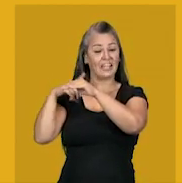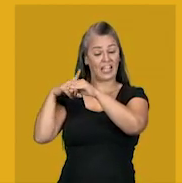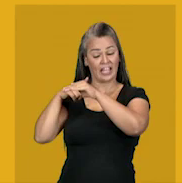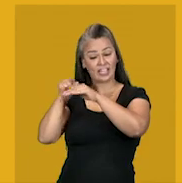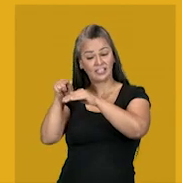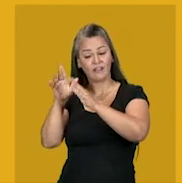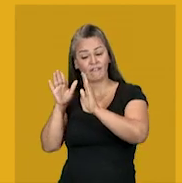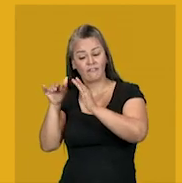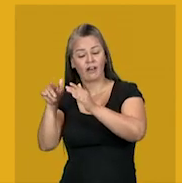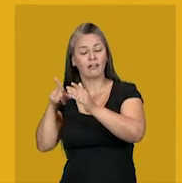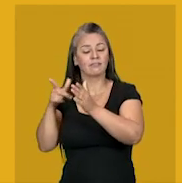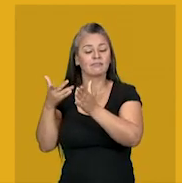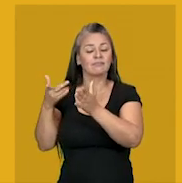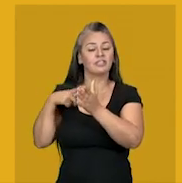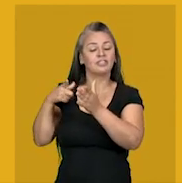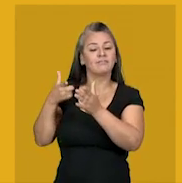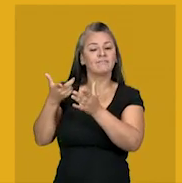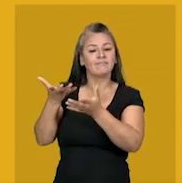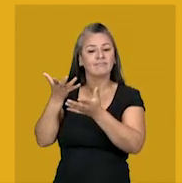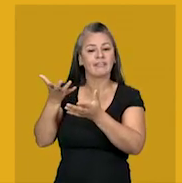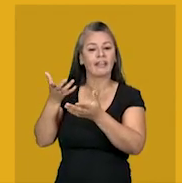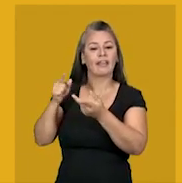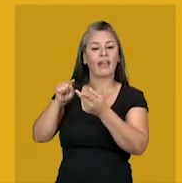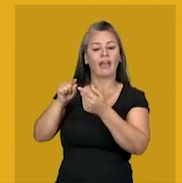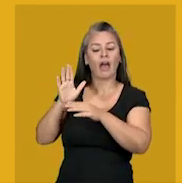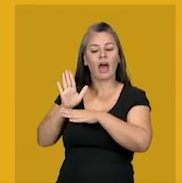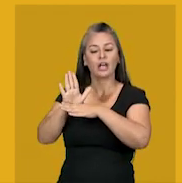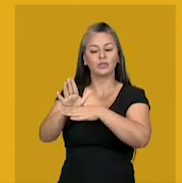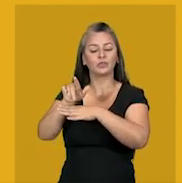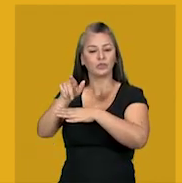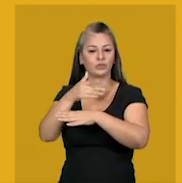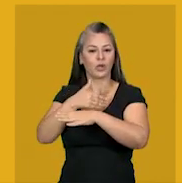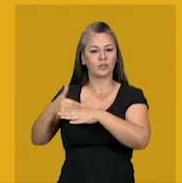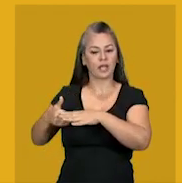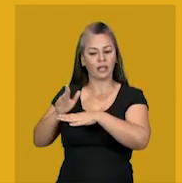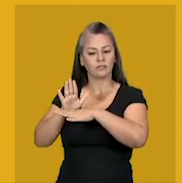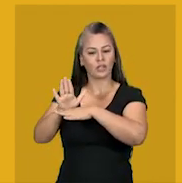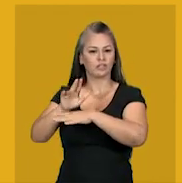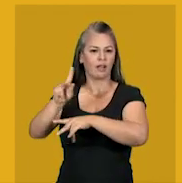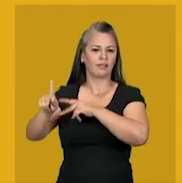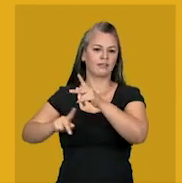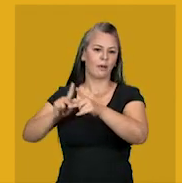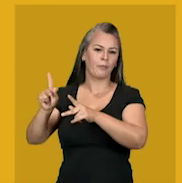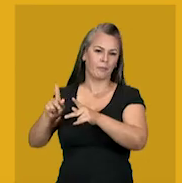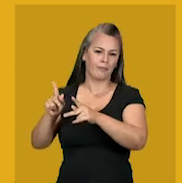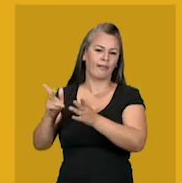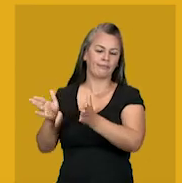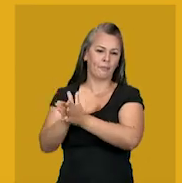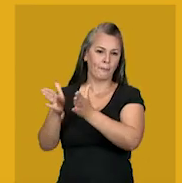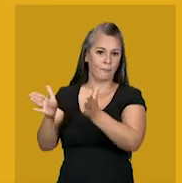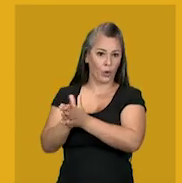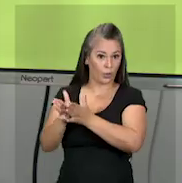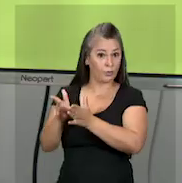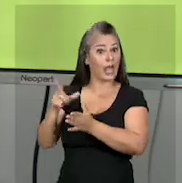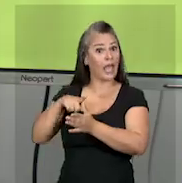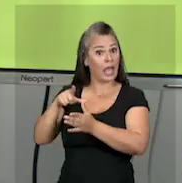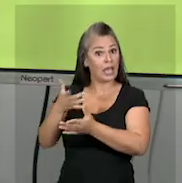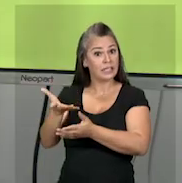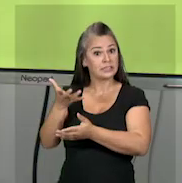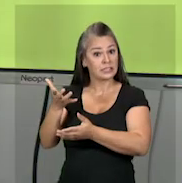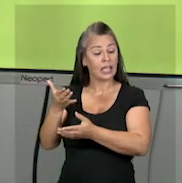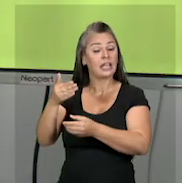agrária por parte do Estado, um assistencialismo para as populações mais pobres e marginalizadas, o voto